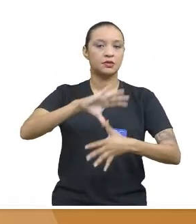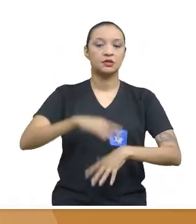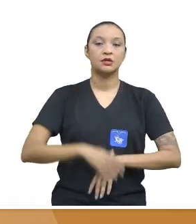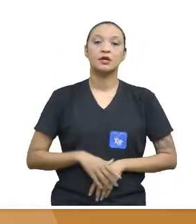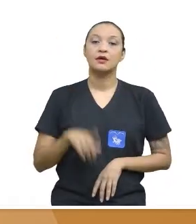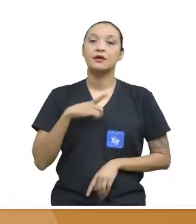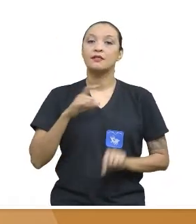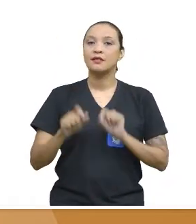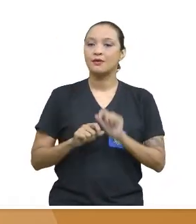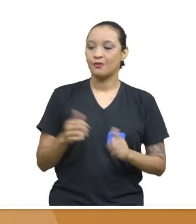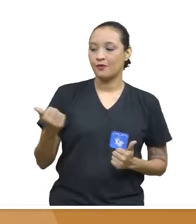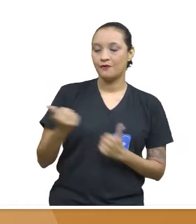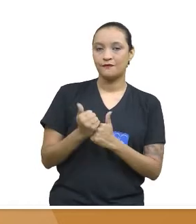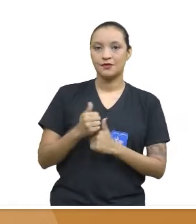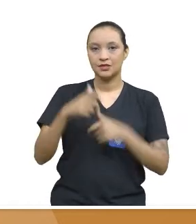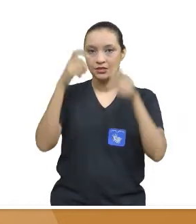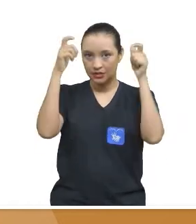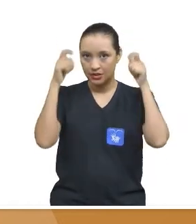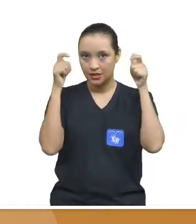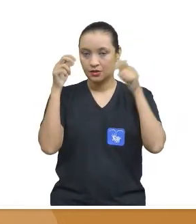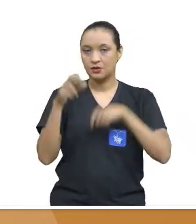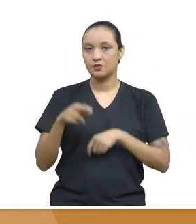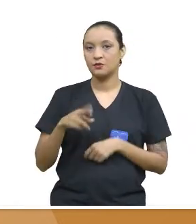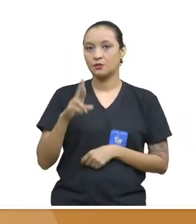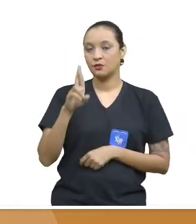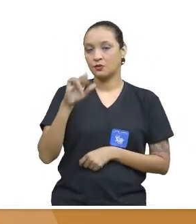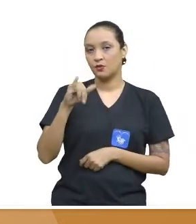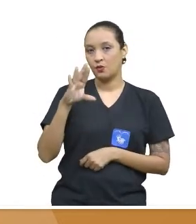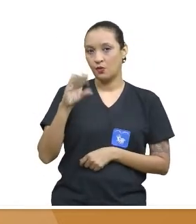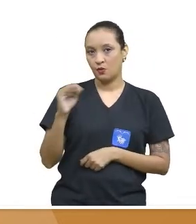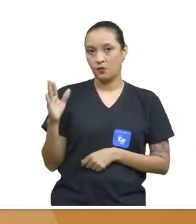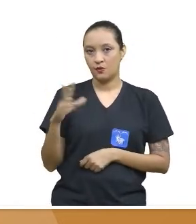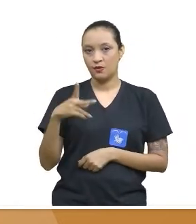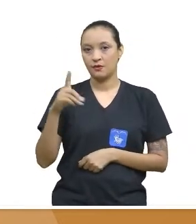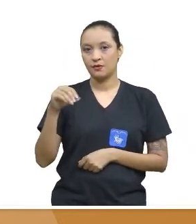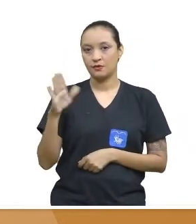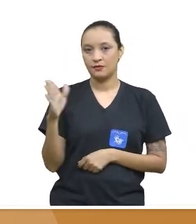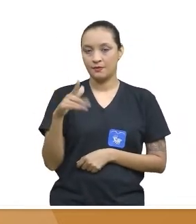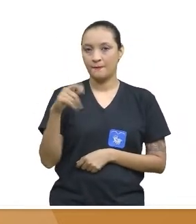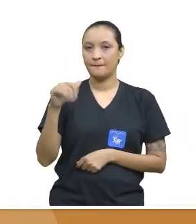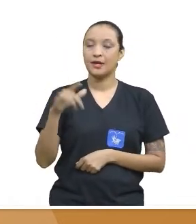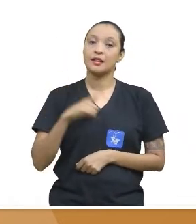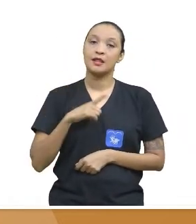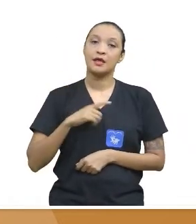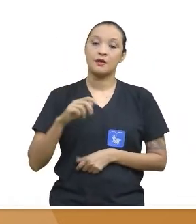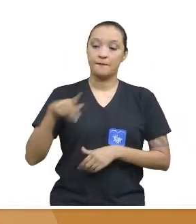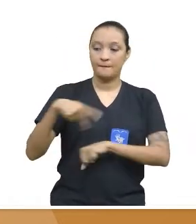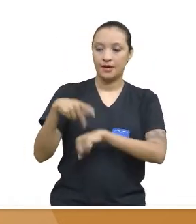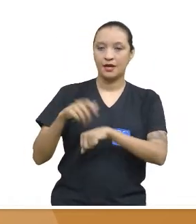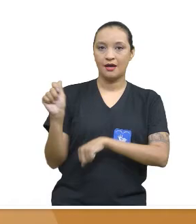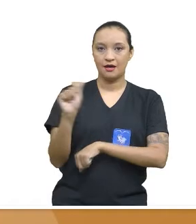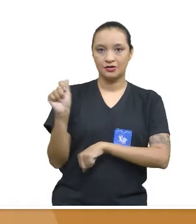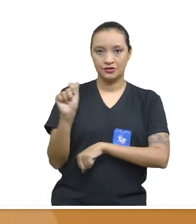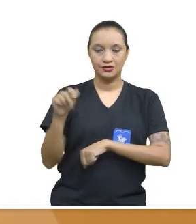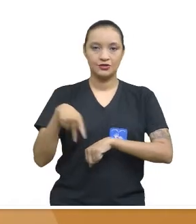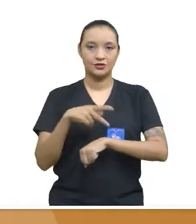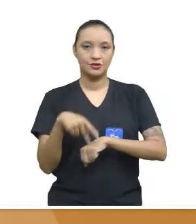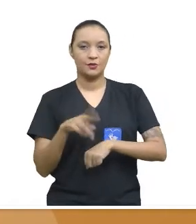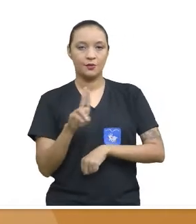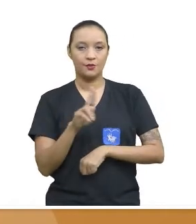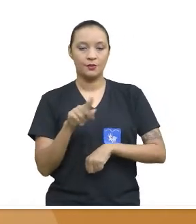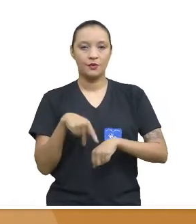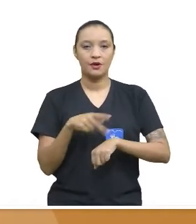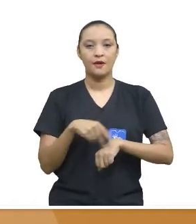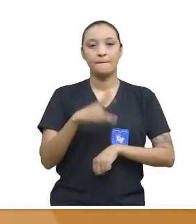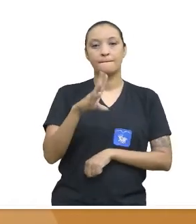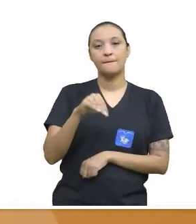da Prata. Aí a gente tem a Argentina, o Uruguai, Paraguai e Bolívia.